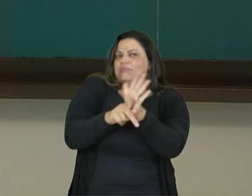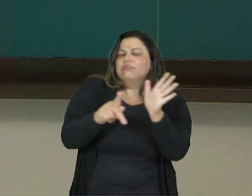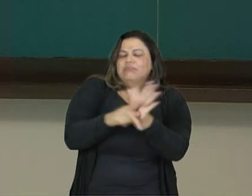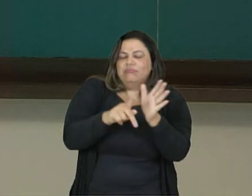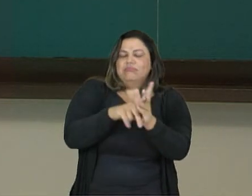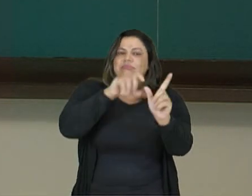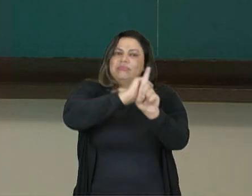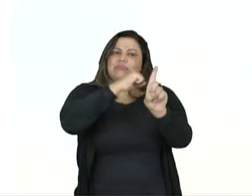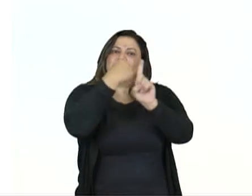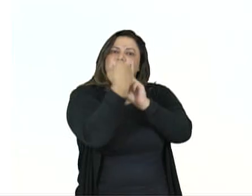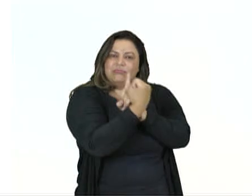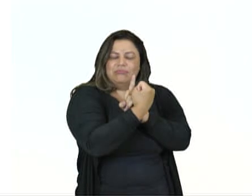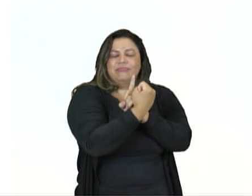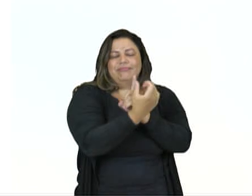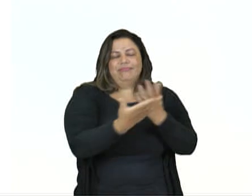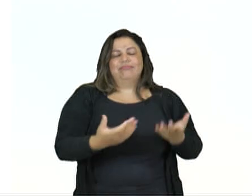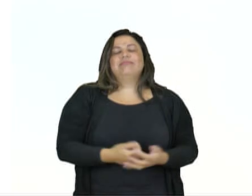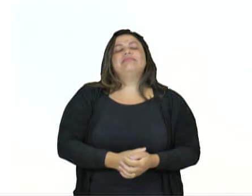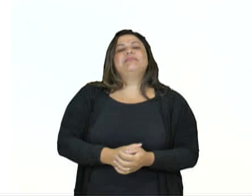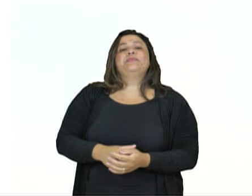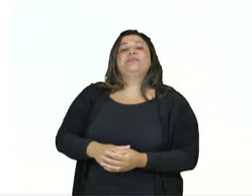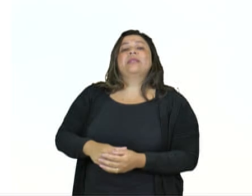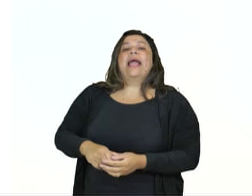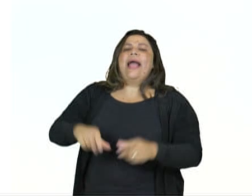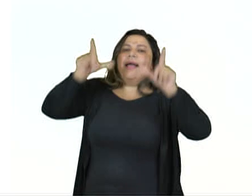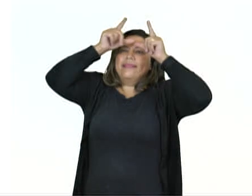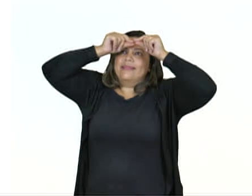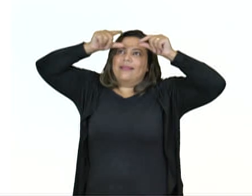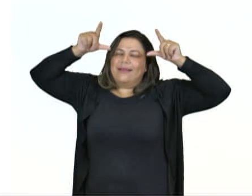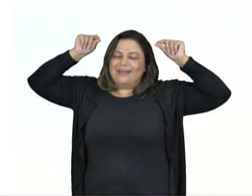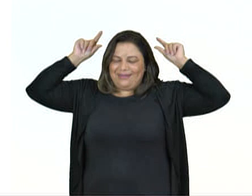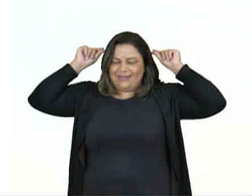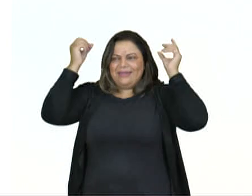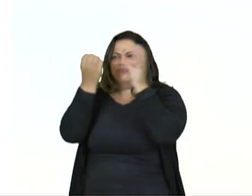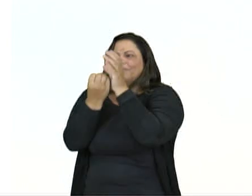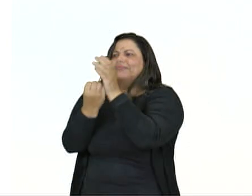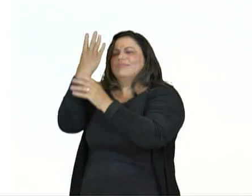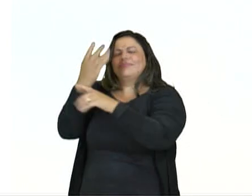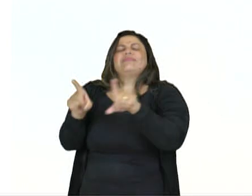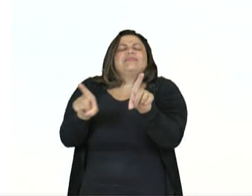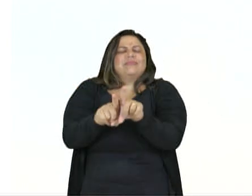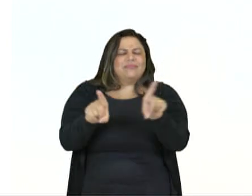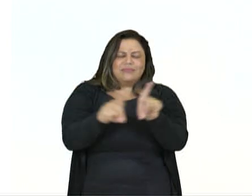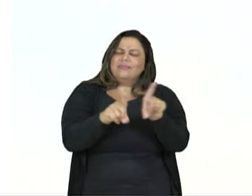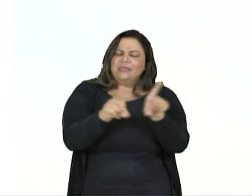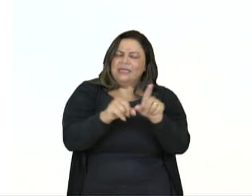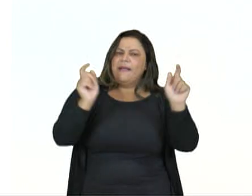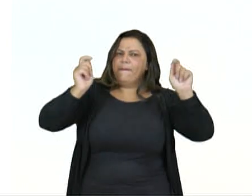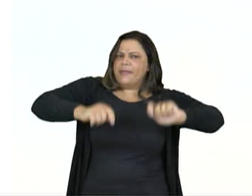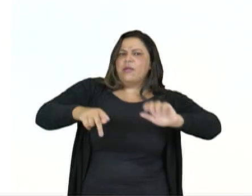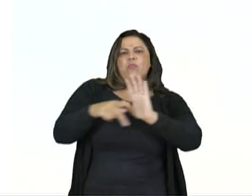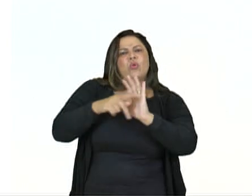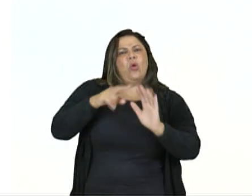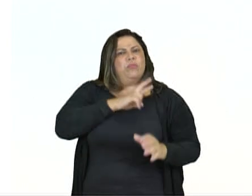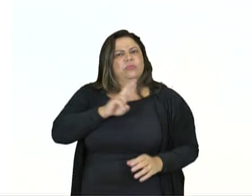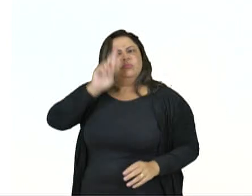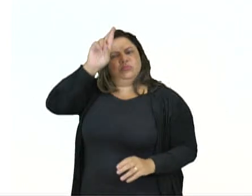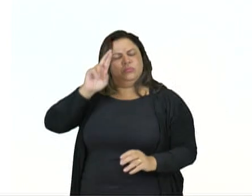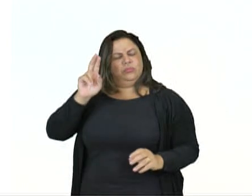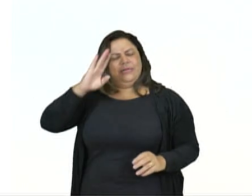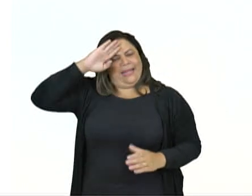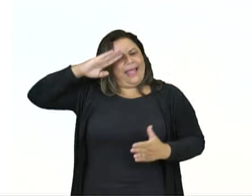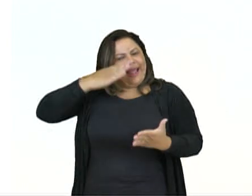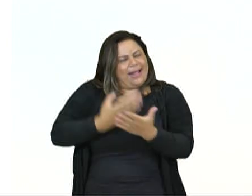religião. Lá na Grécia, a dança originou-se também em rituais religiosos. Os gregos acreditavam no poder